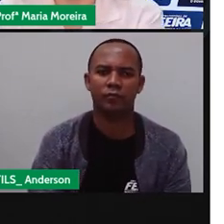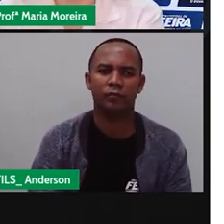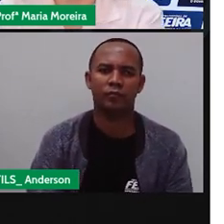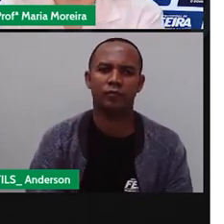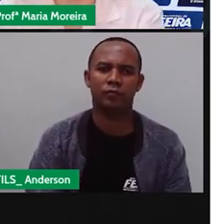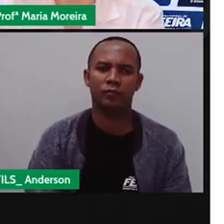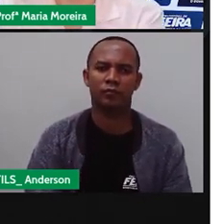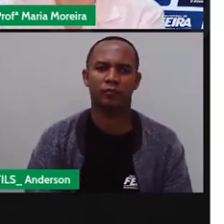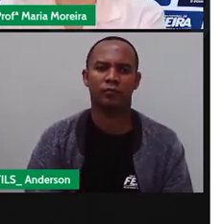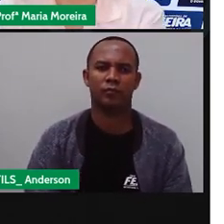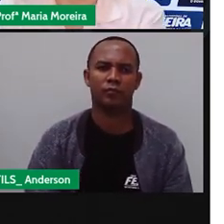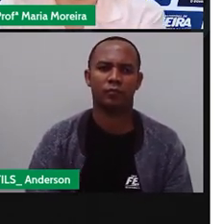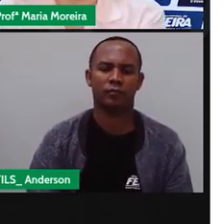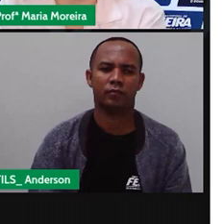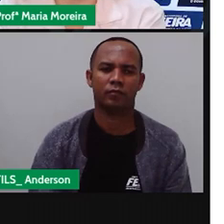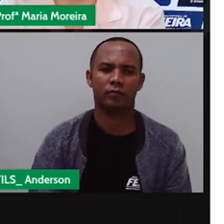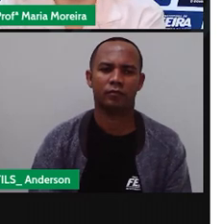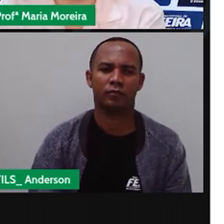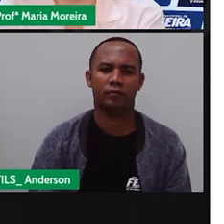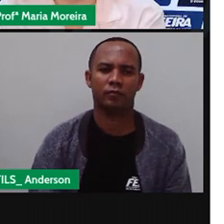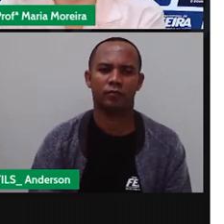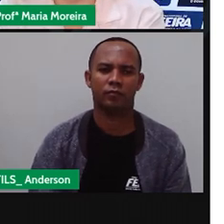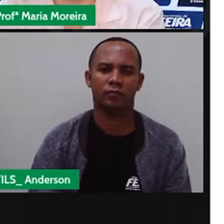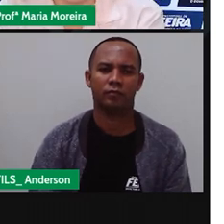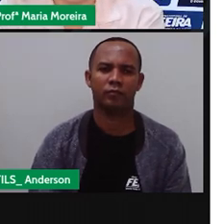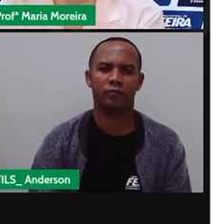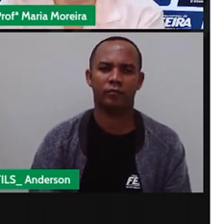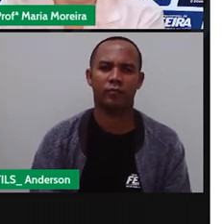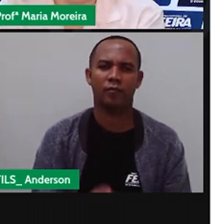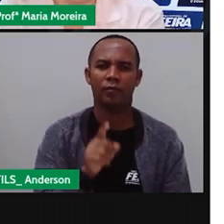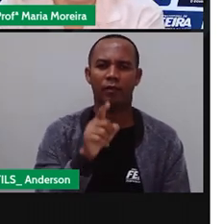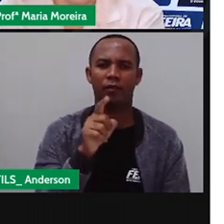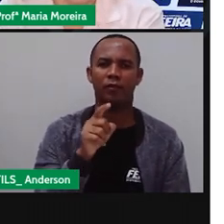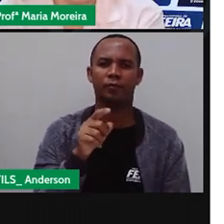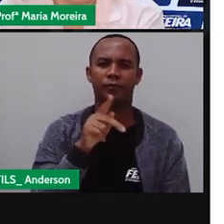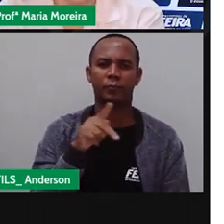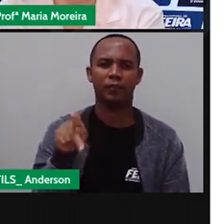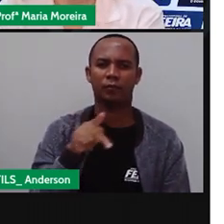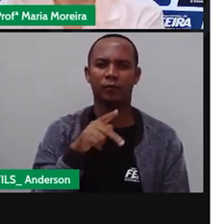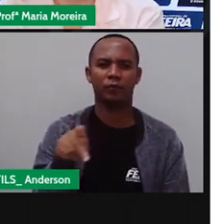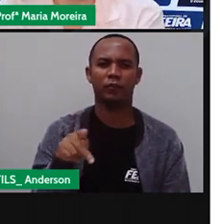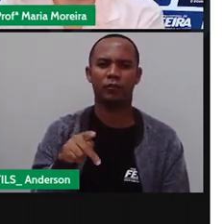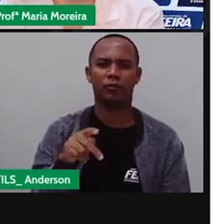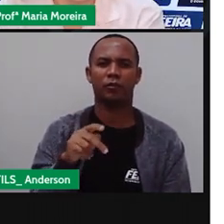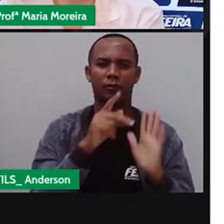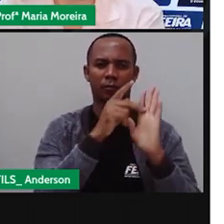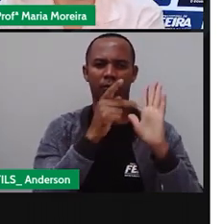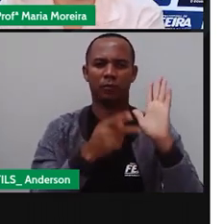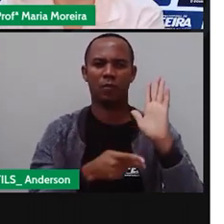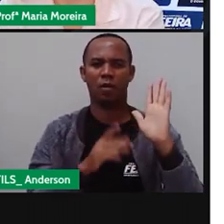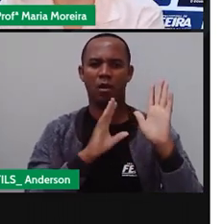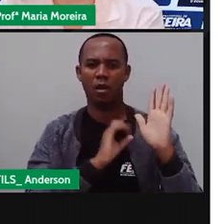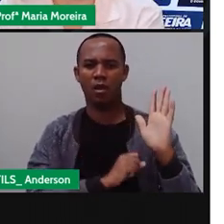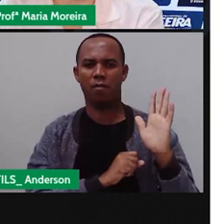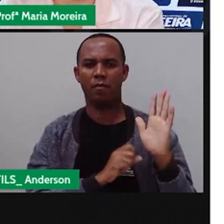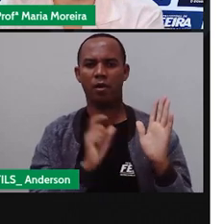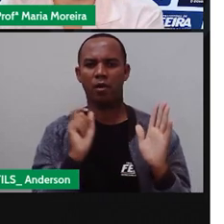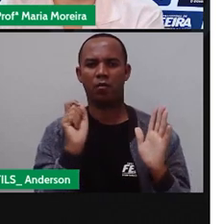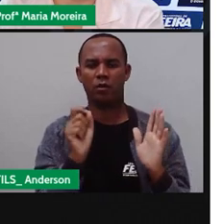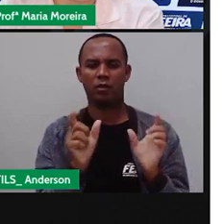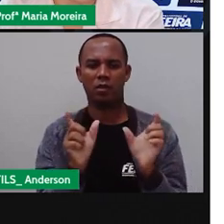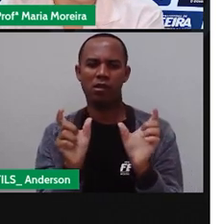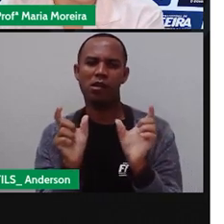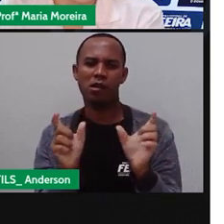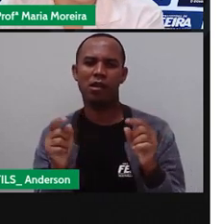os olhos e sorri. Então, esses aqui, esses recortes que a prof fez daquele poema, são o quê? As